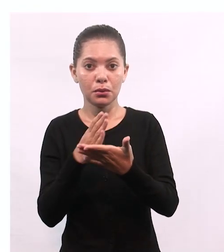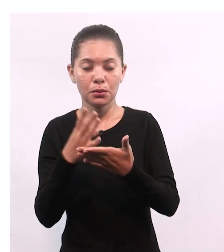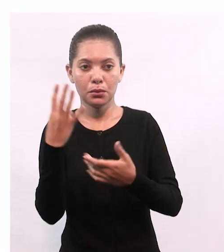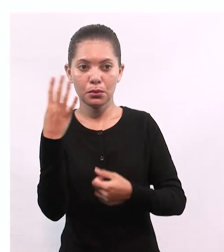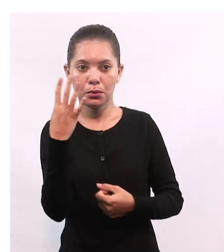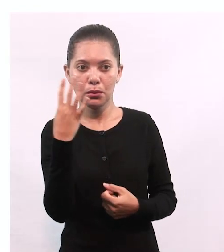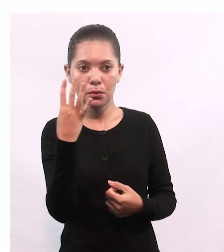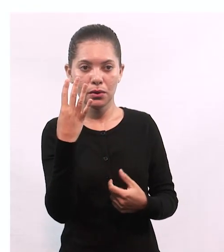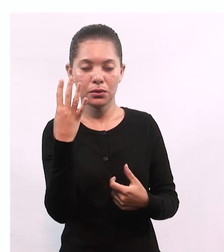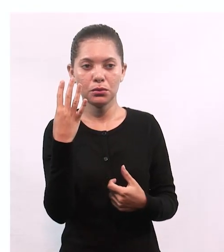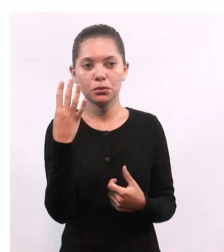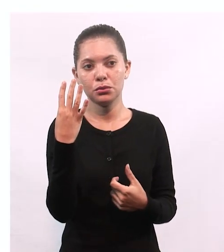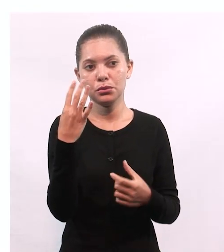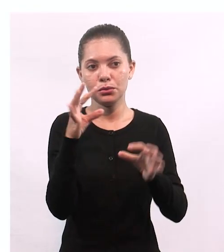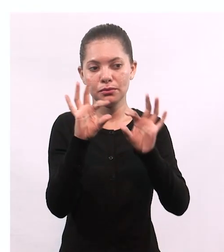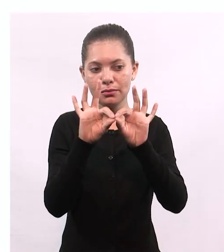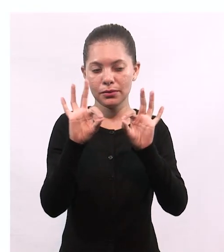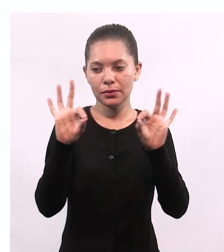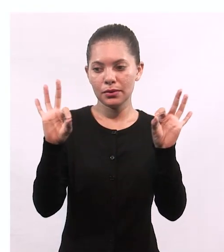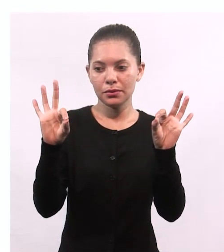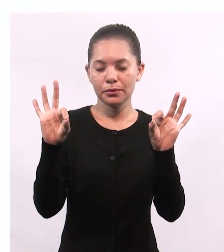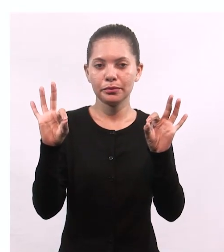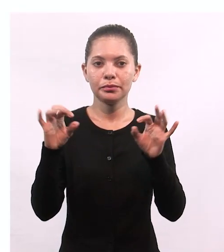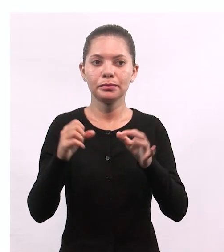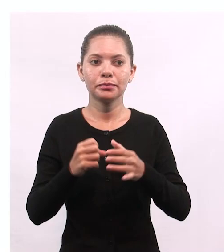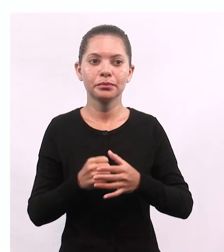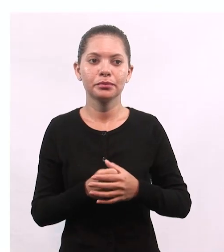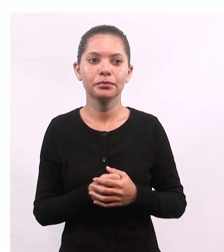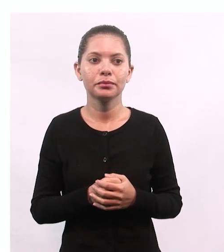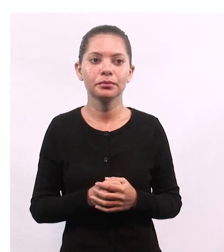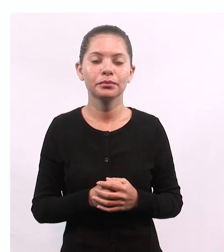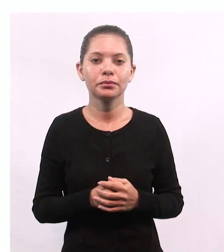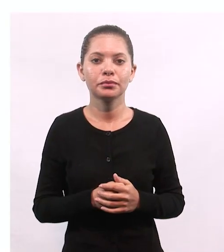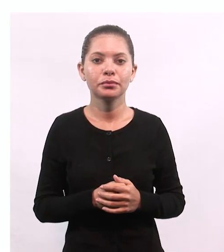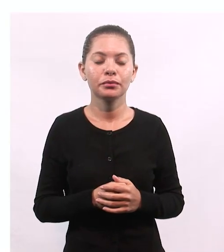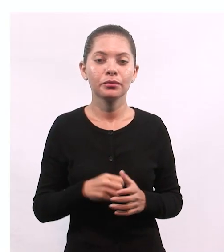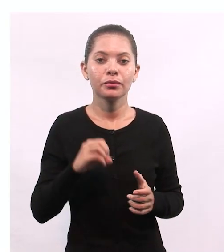gente tem o que a gente chama de ângulo reto.